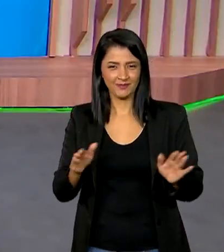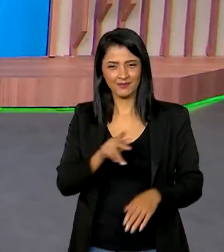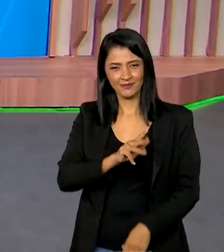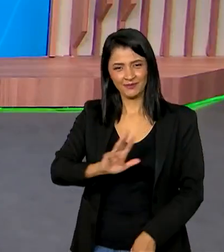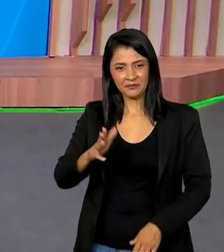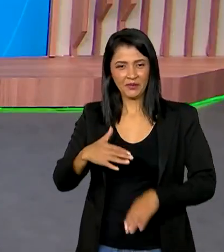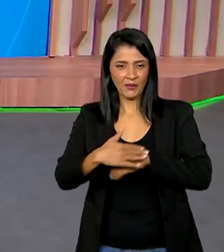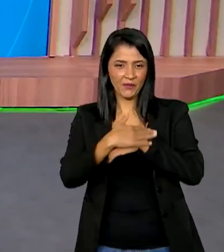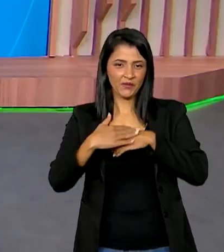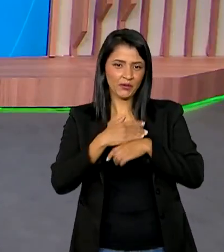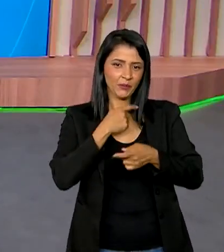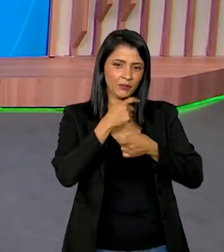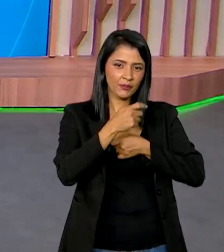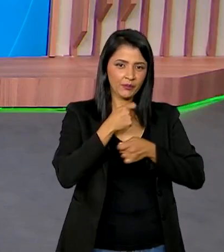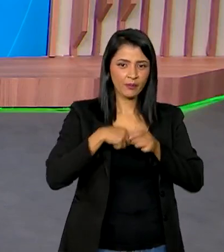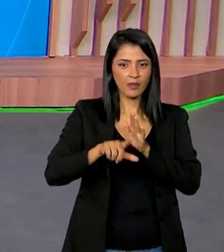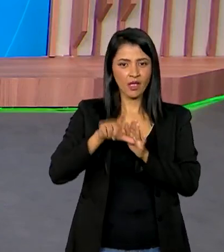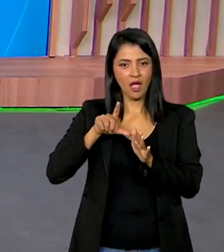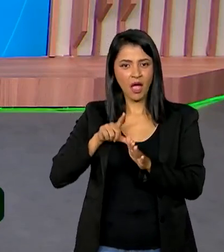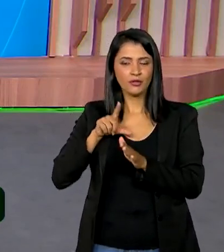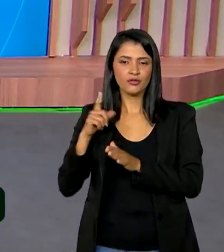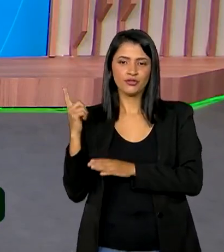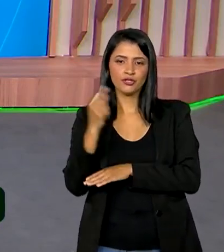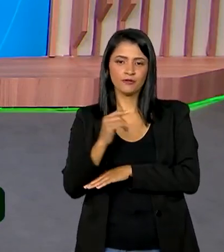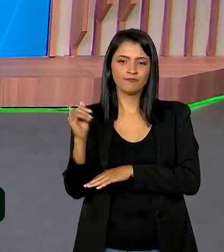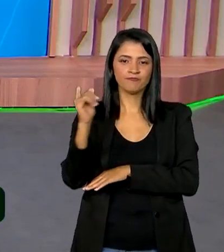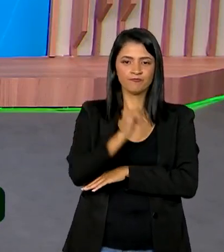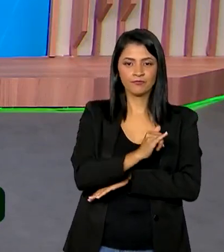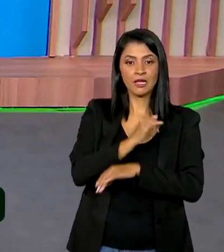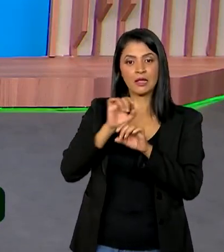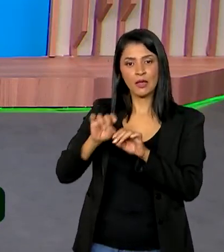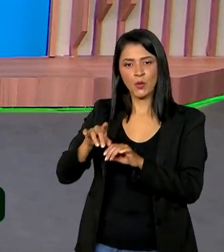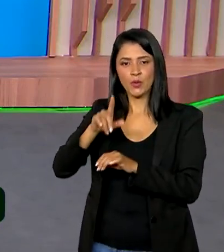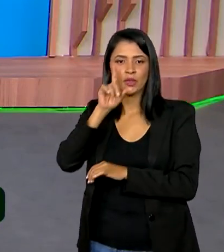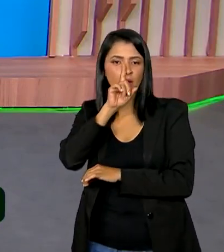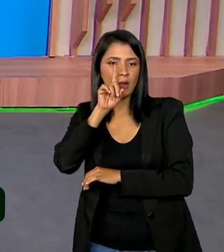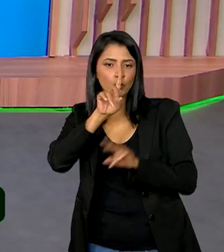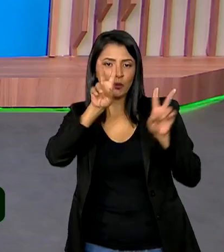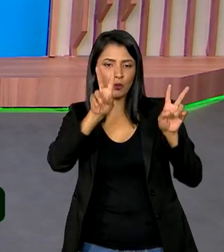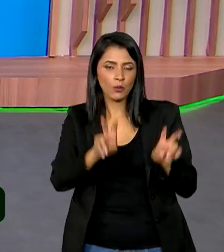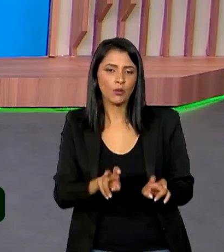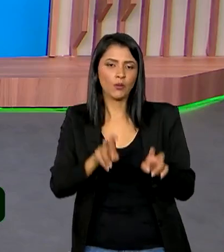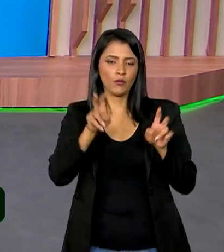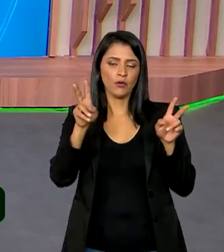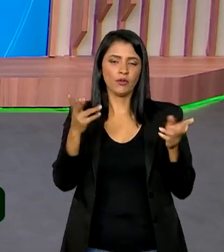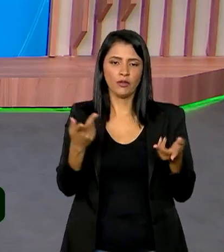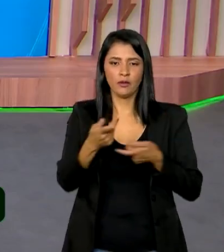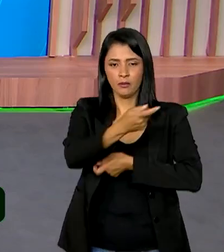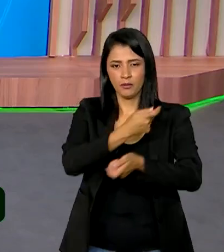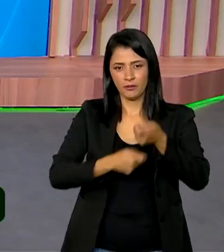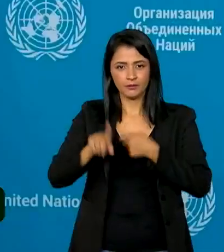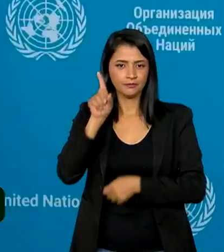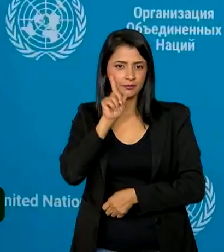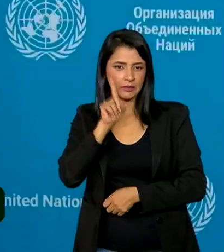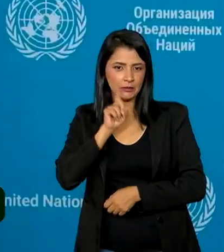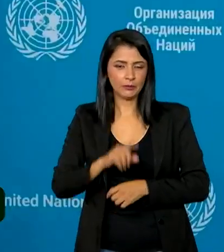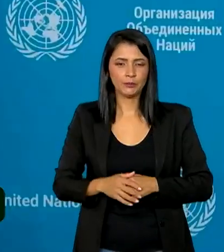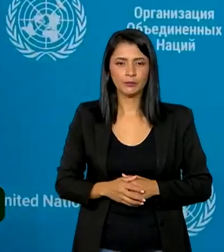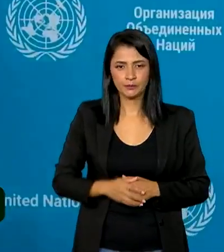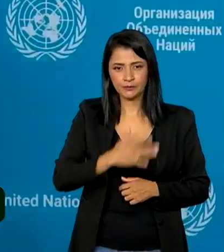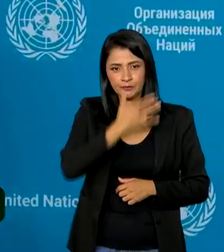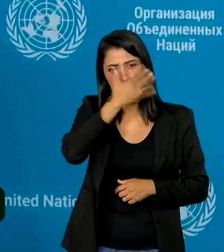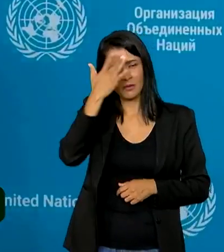2023, segundo a Embratur, com mais de 660 mil visitantes. Peg Murphy, vice-presidente da